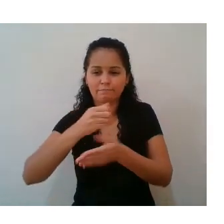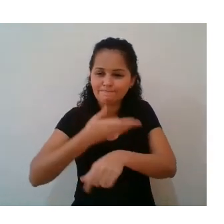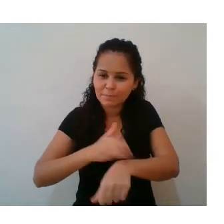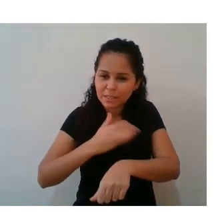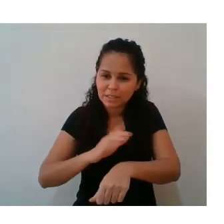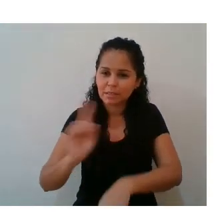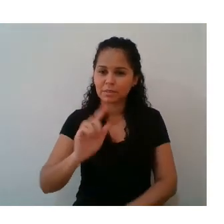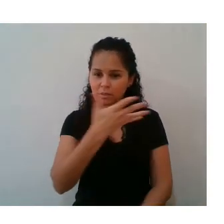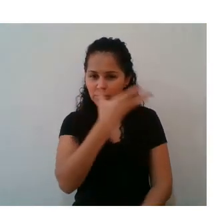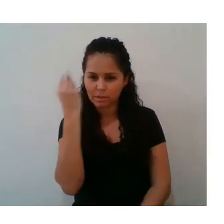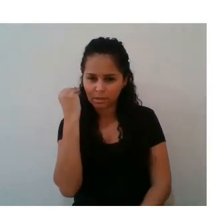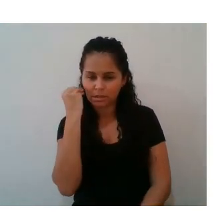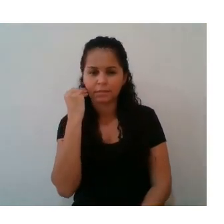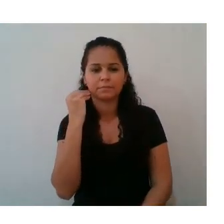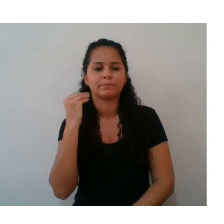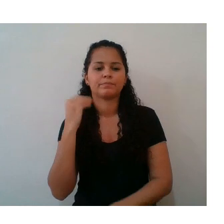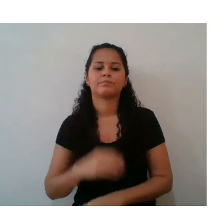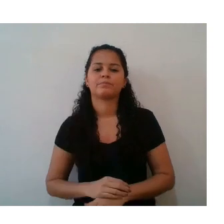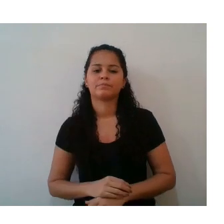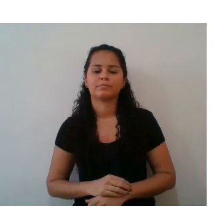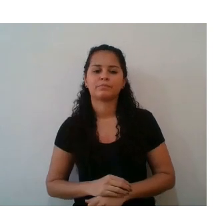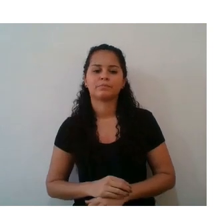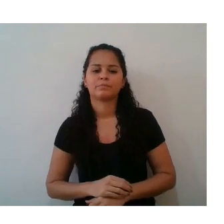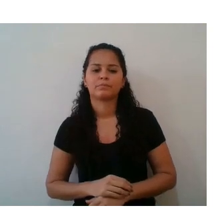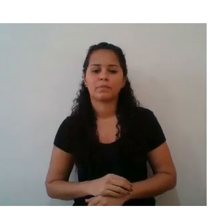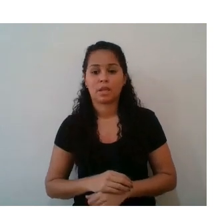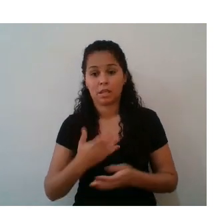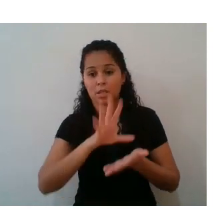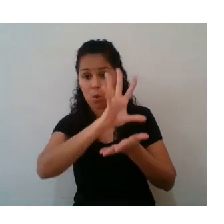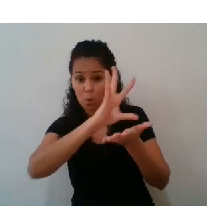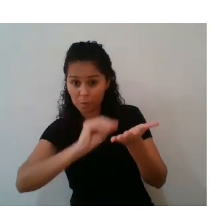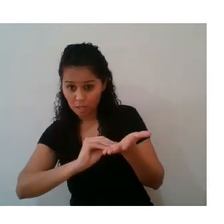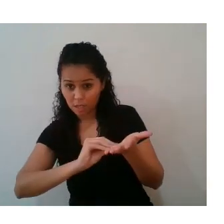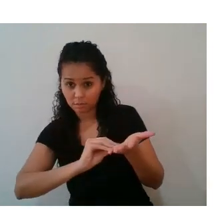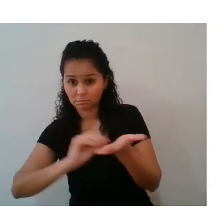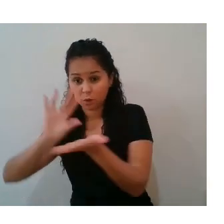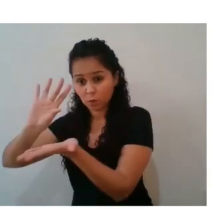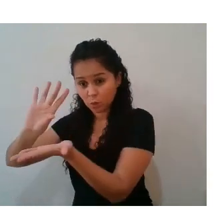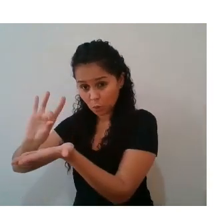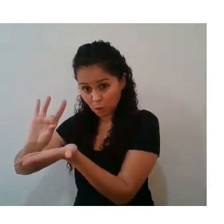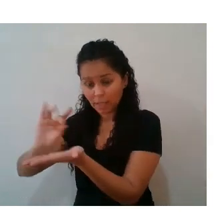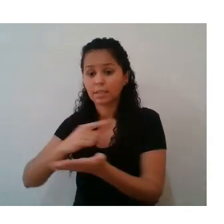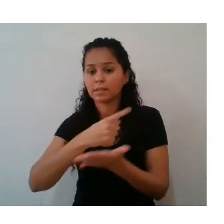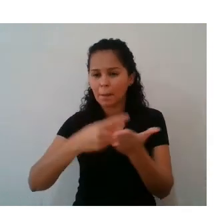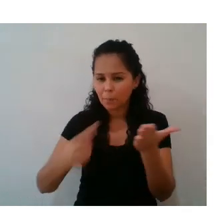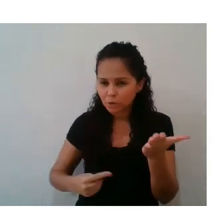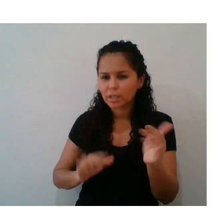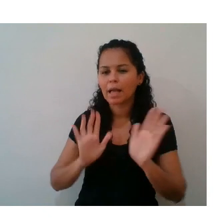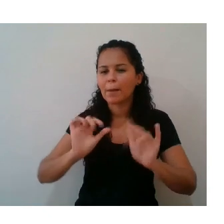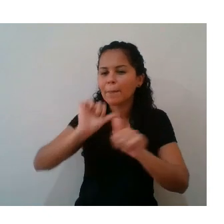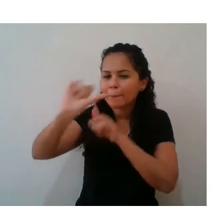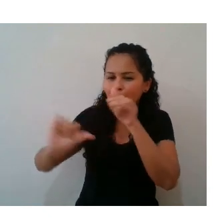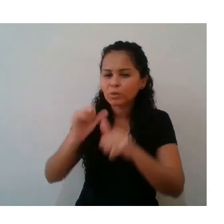dessas para vocês não esquecerem. Calcule, foi copiada e colada da sua apostila, eu mudei alguns números porque